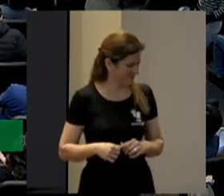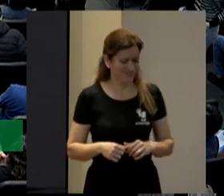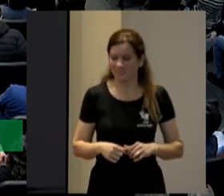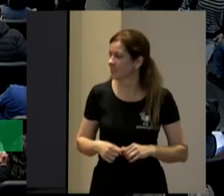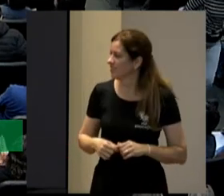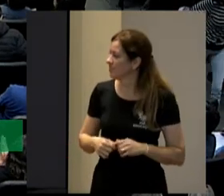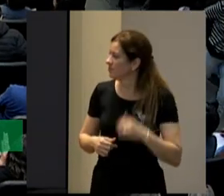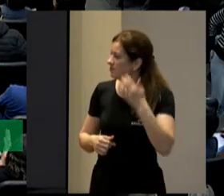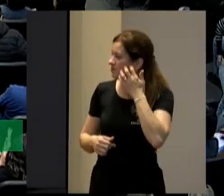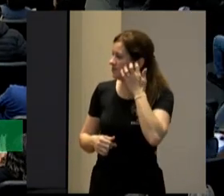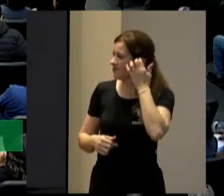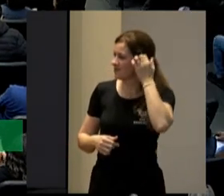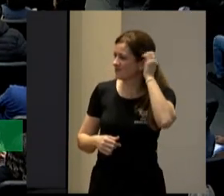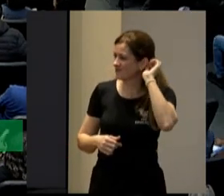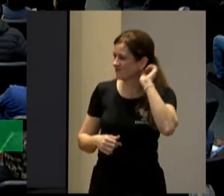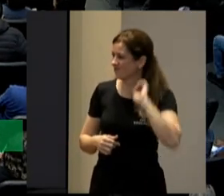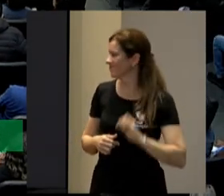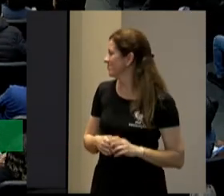Incrível.